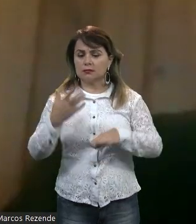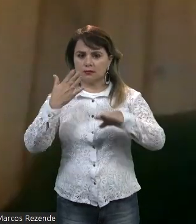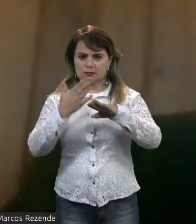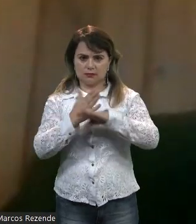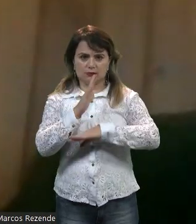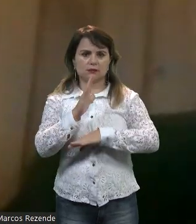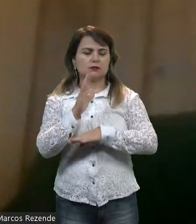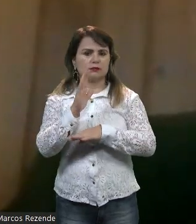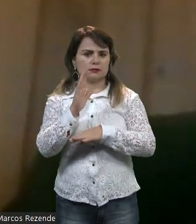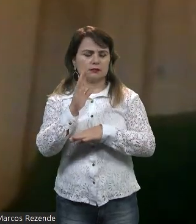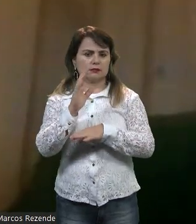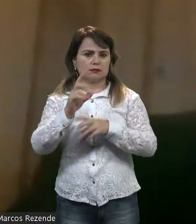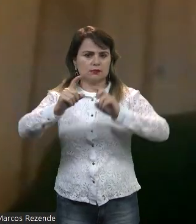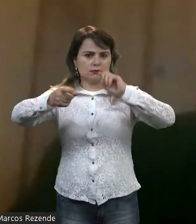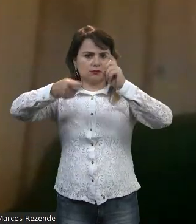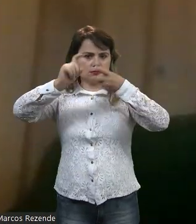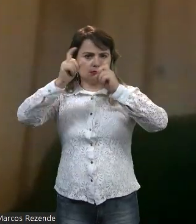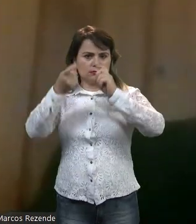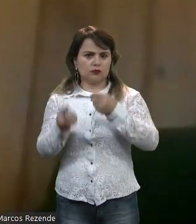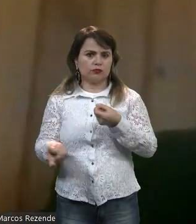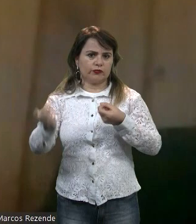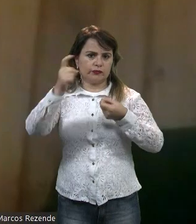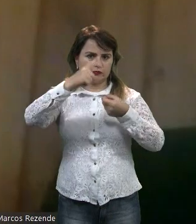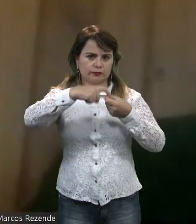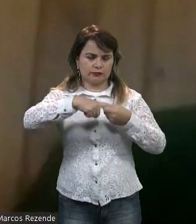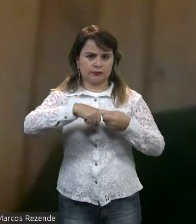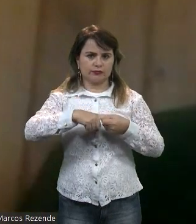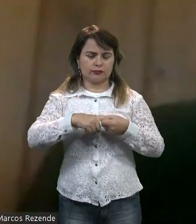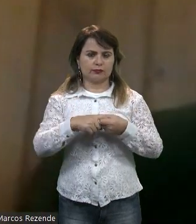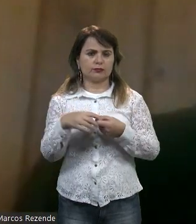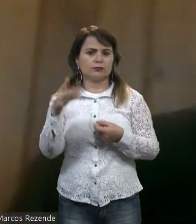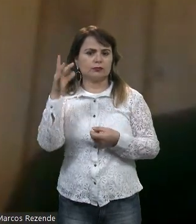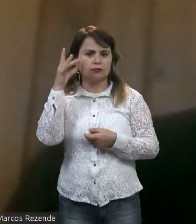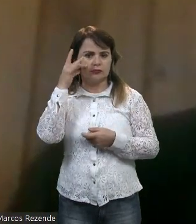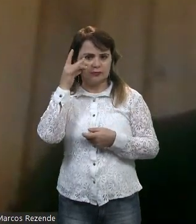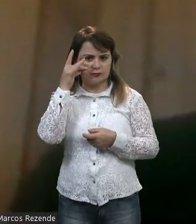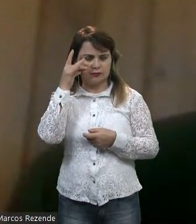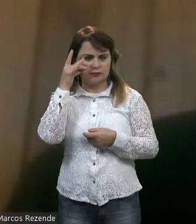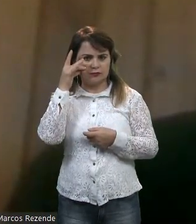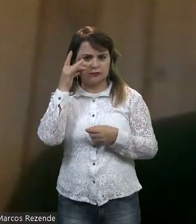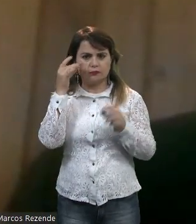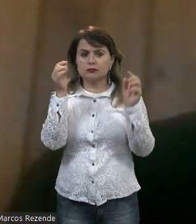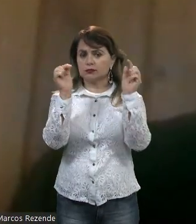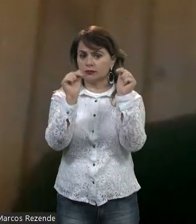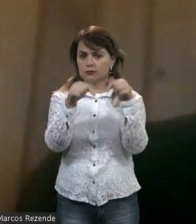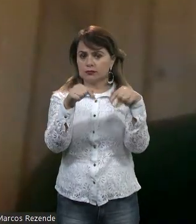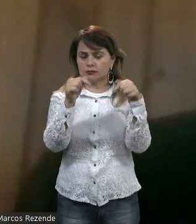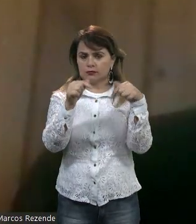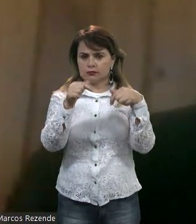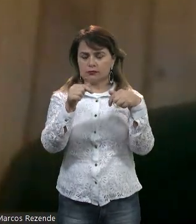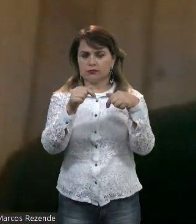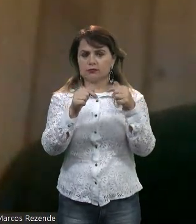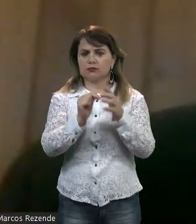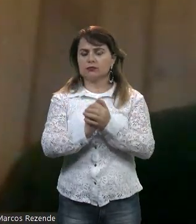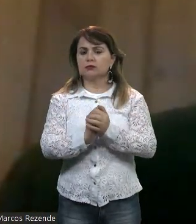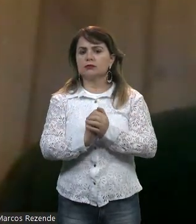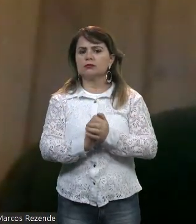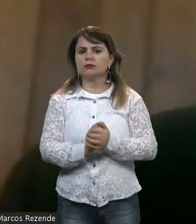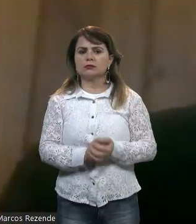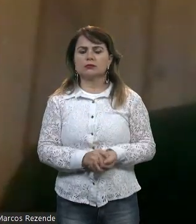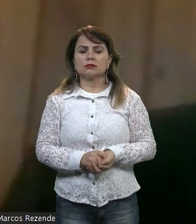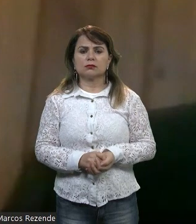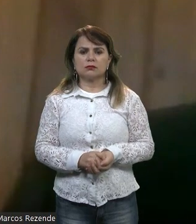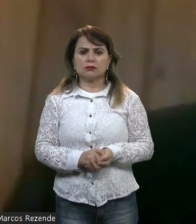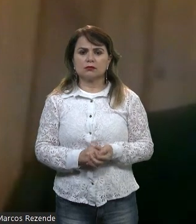aprovarmos o retorno da nossa sessão ordinária, as sessões ordinárias